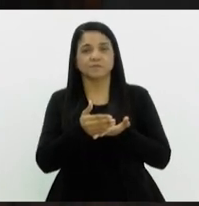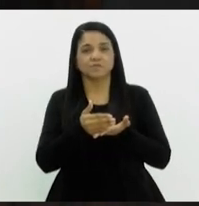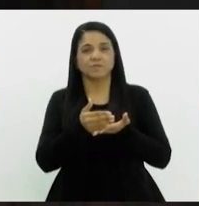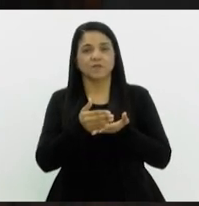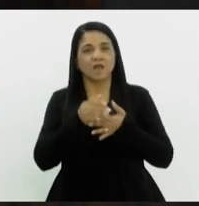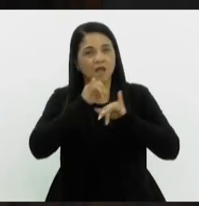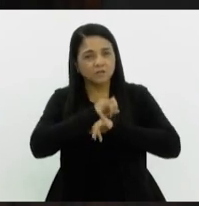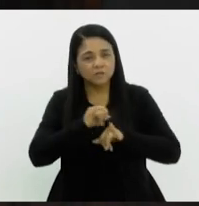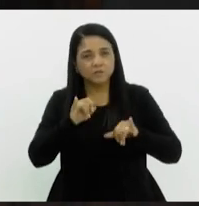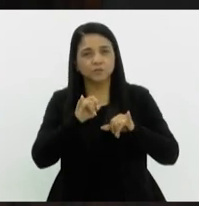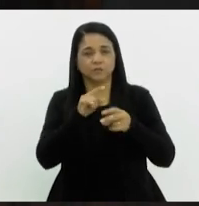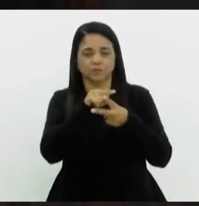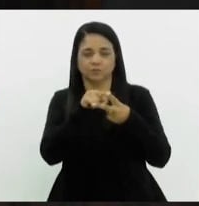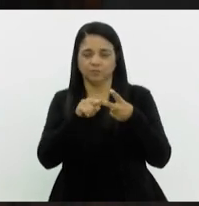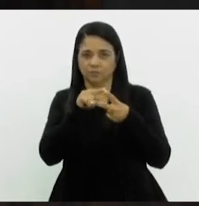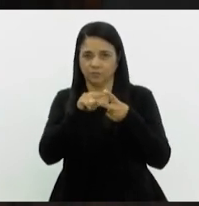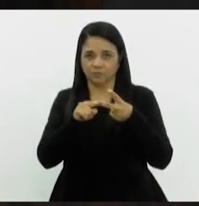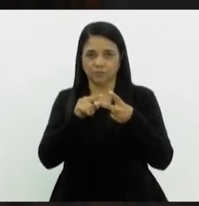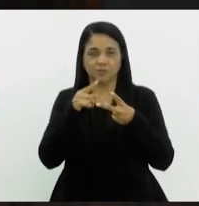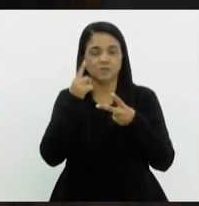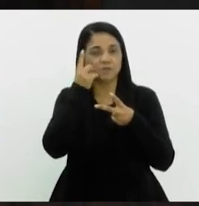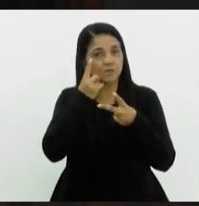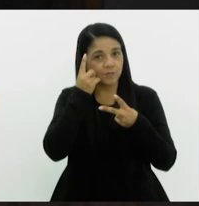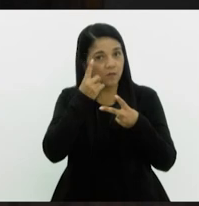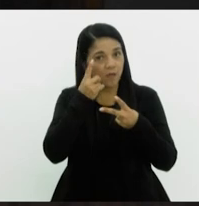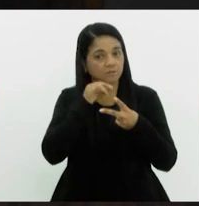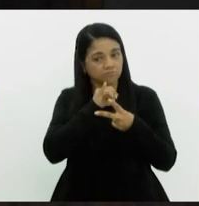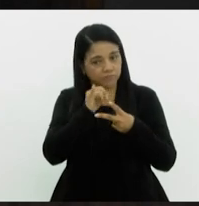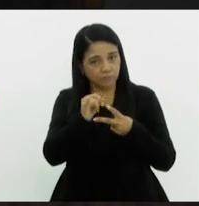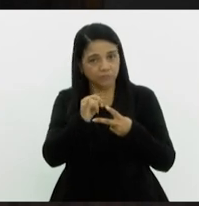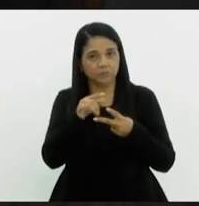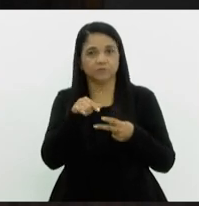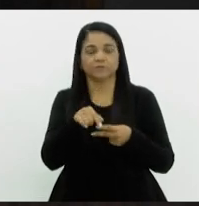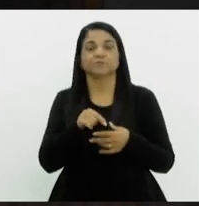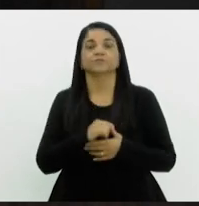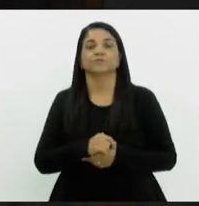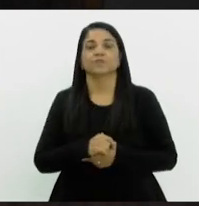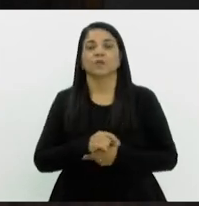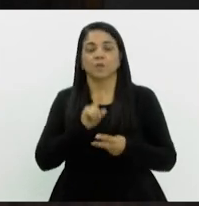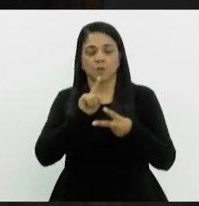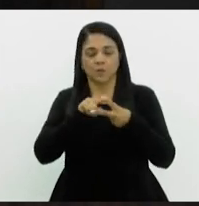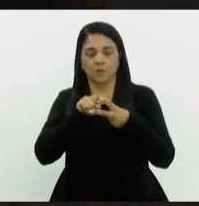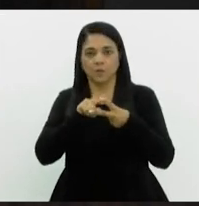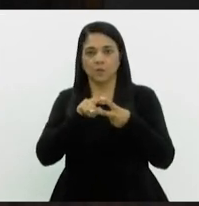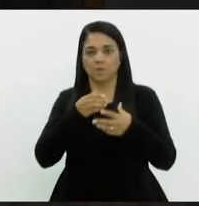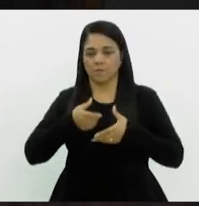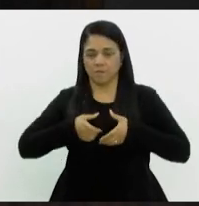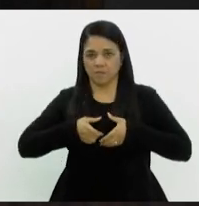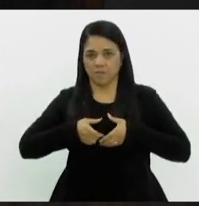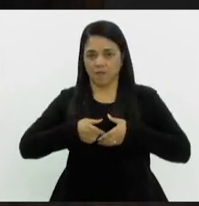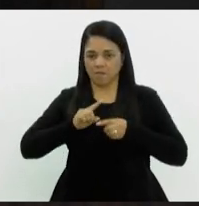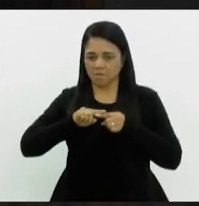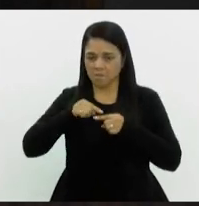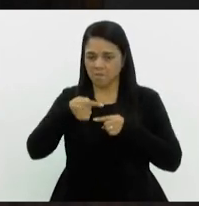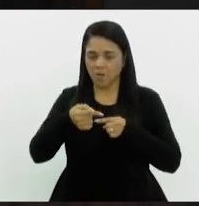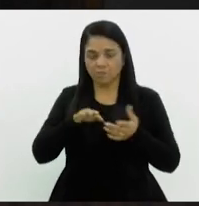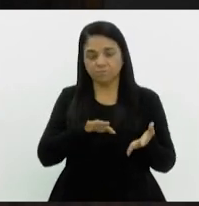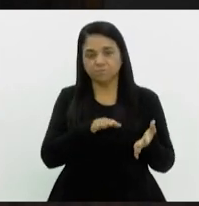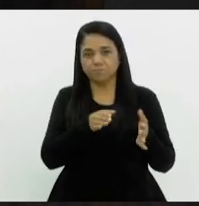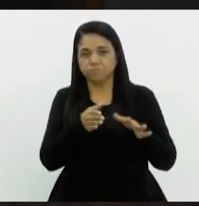dar dois anúncios aos senhores e senhoras deputadas. Uma é sobre a medalha pós-morte que